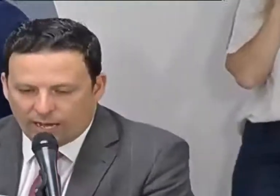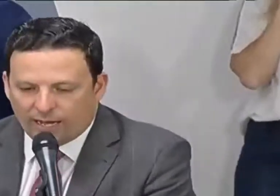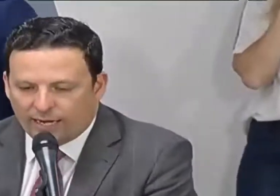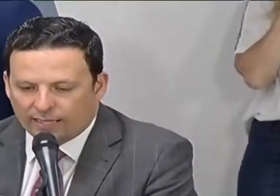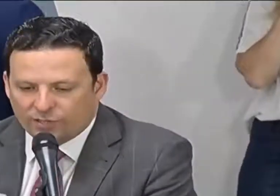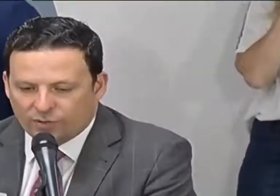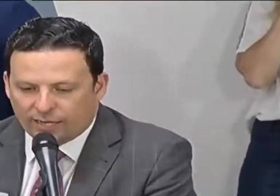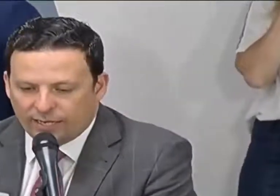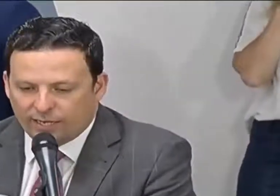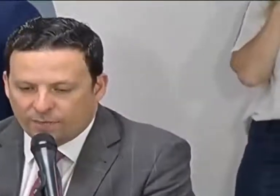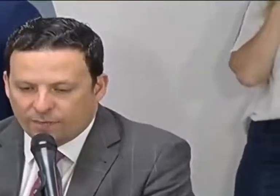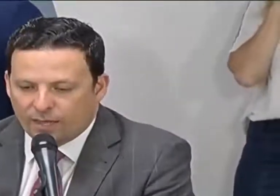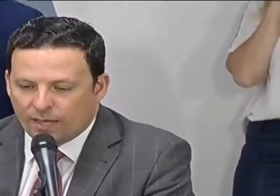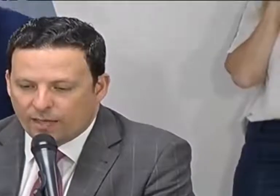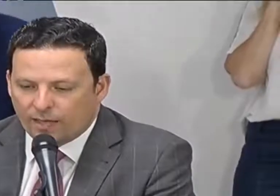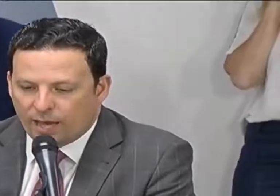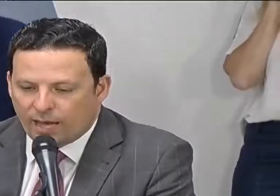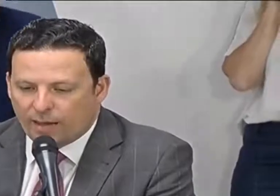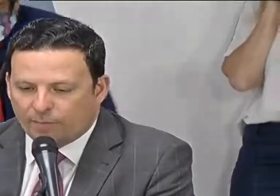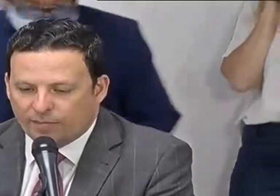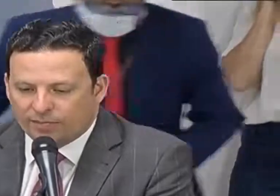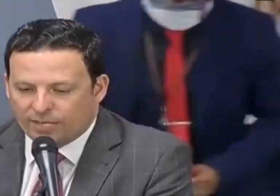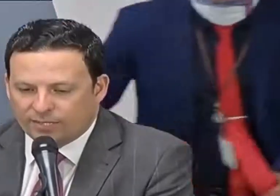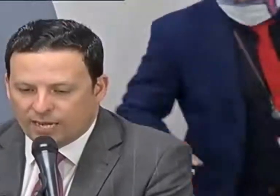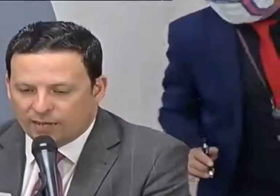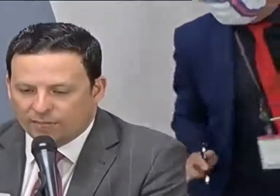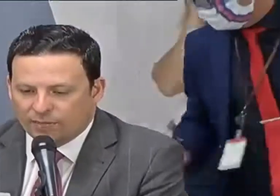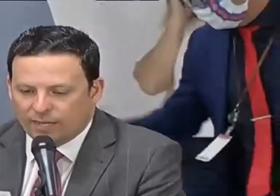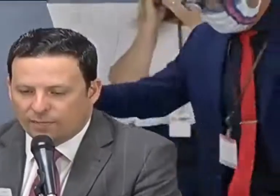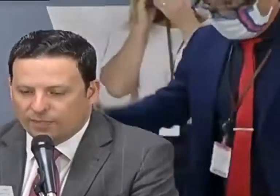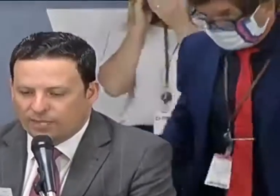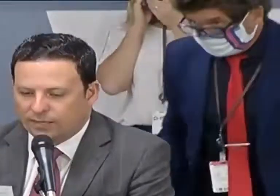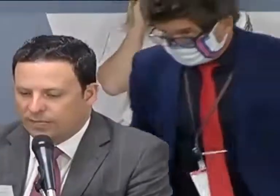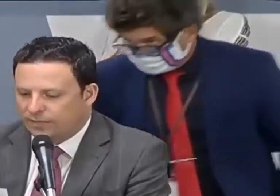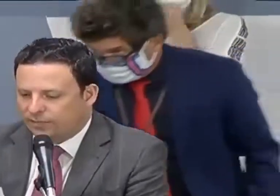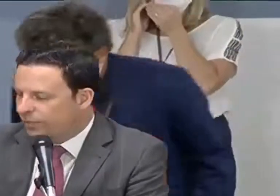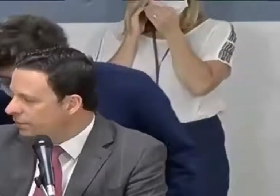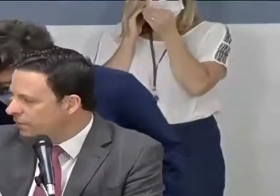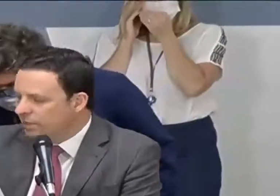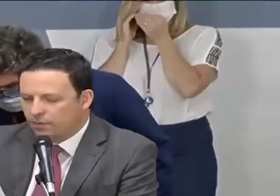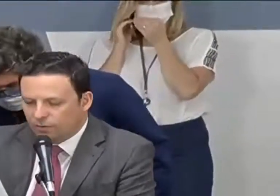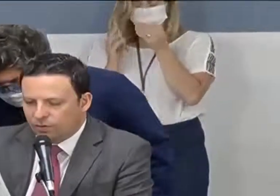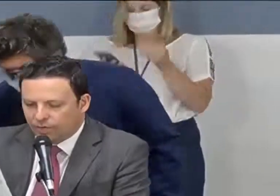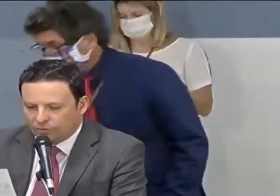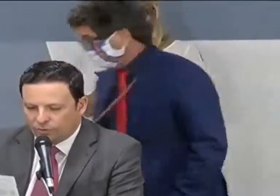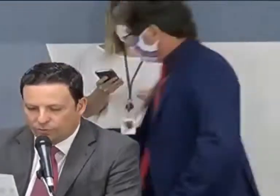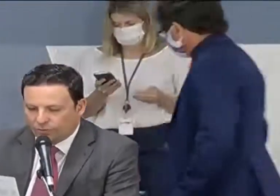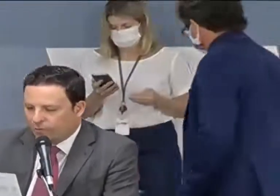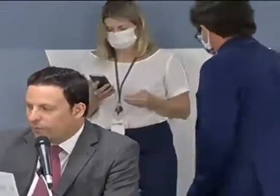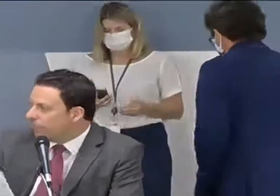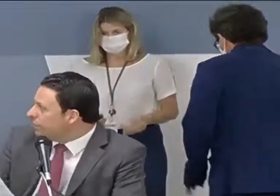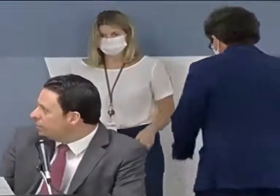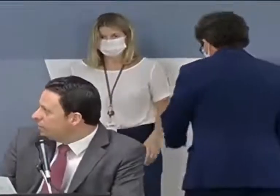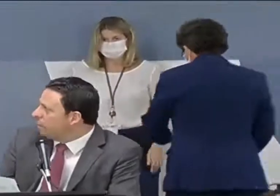Já agradeço aqui a presença da representante. Ok, só